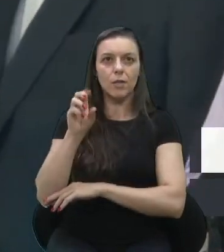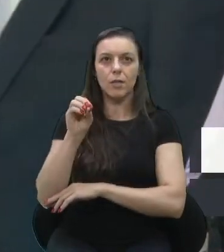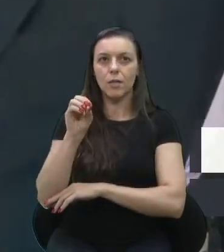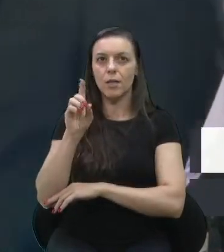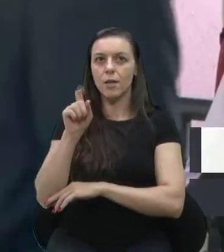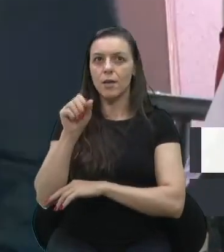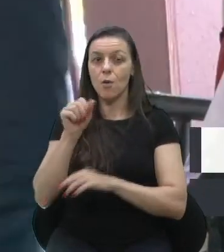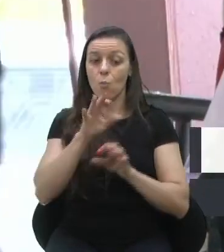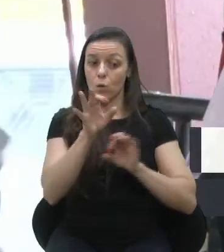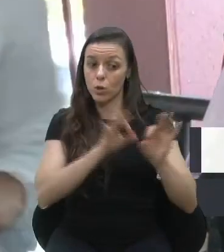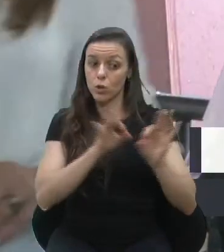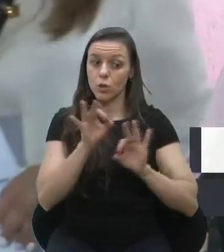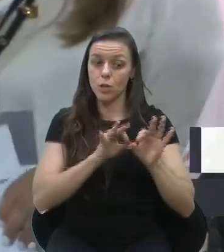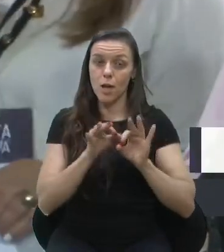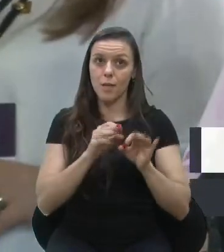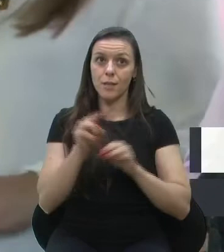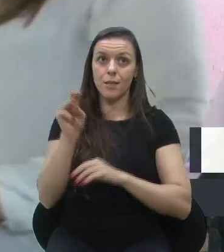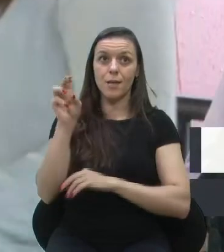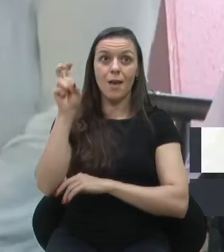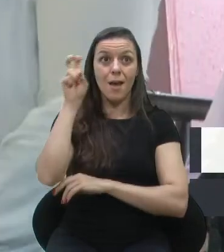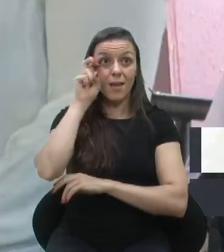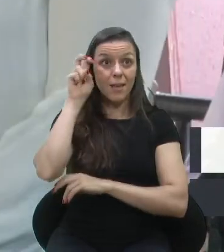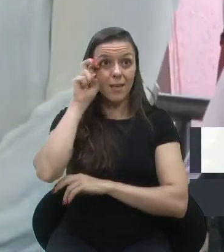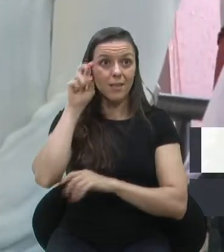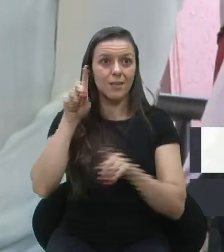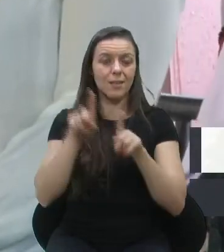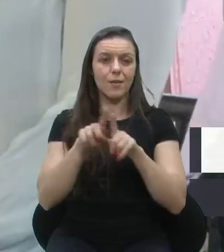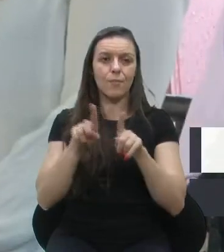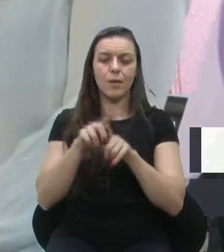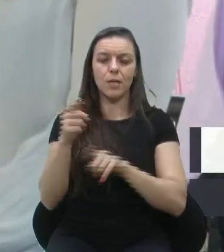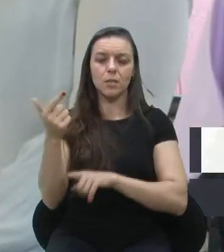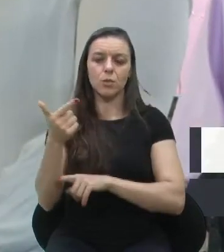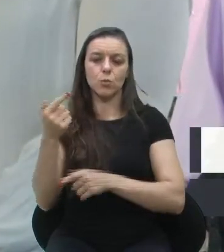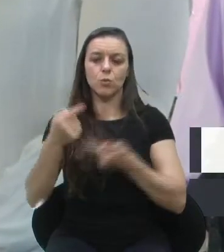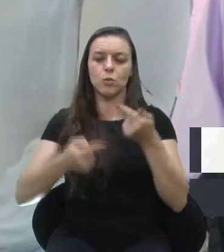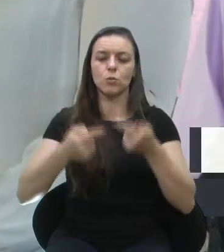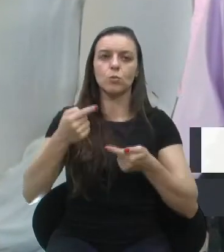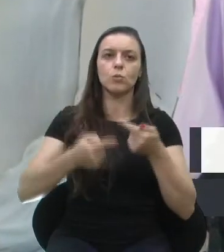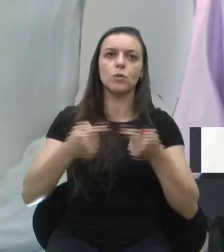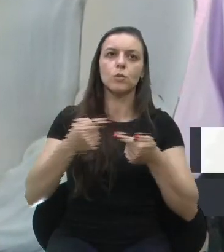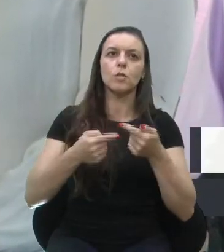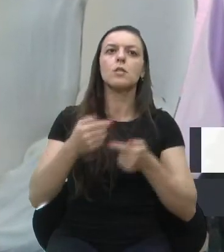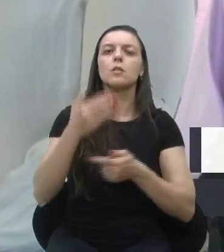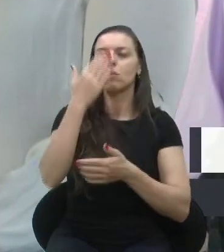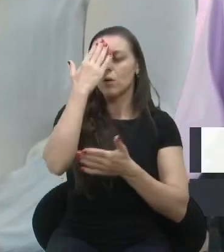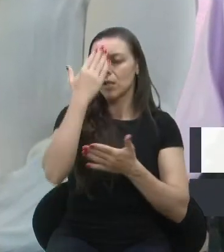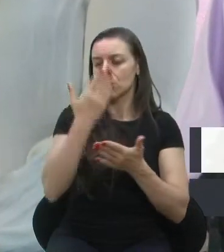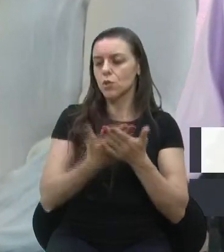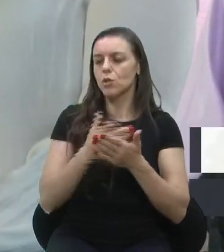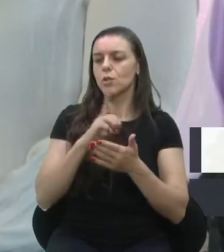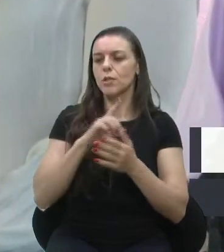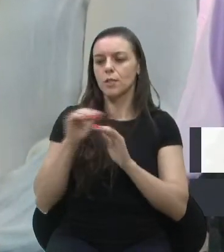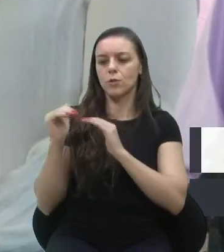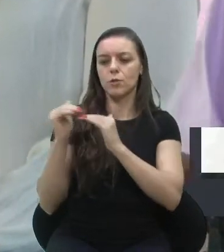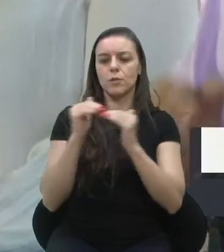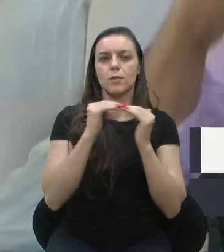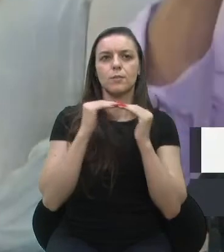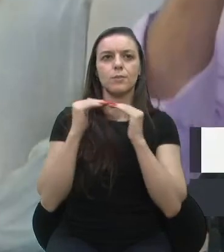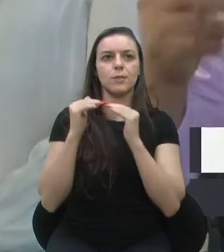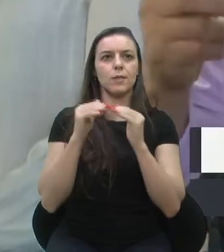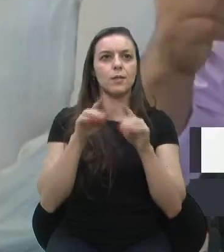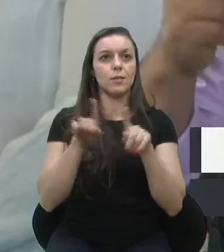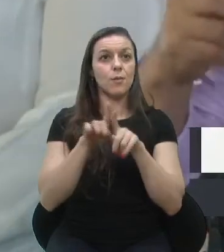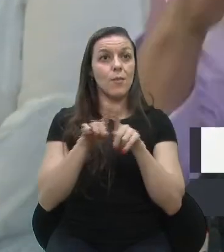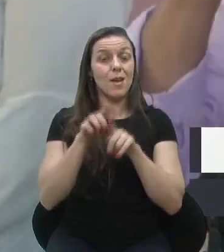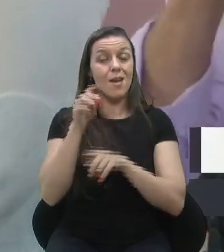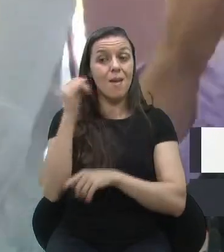vão discutir novamente na quinta-feira na segunda discussão e Acredito sim que há de haver a unanimidade no nobres pares pela